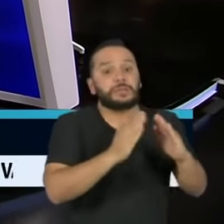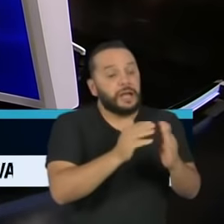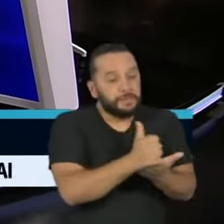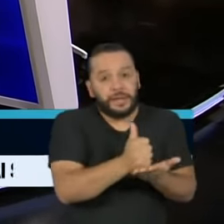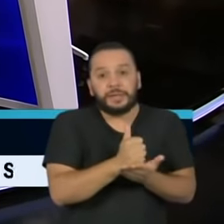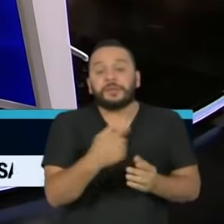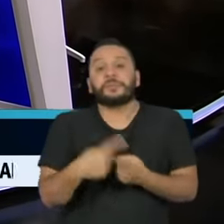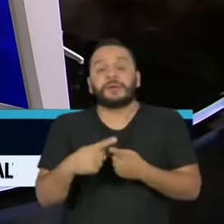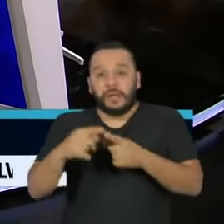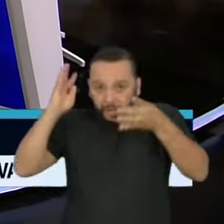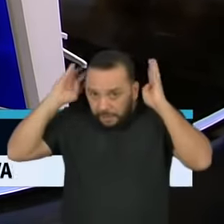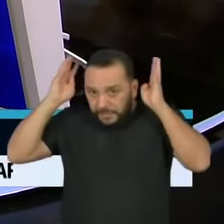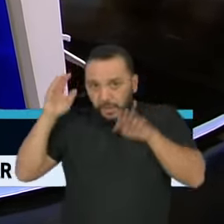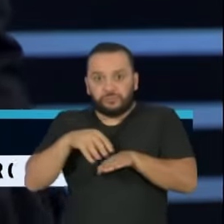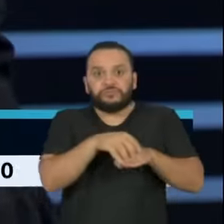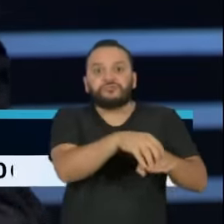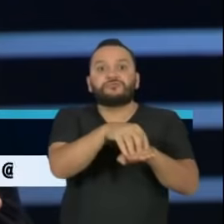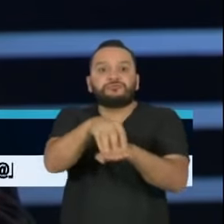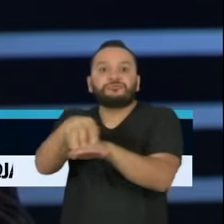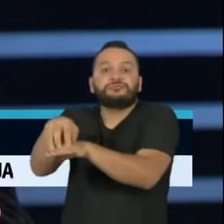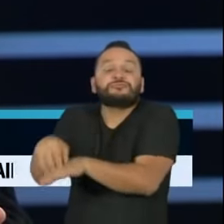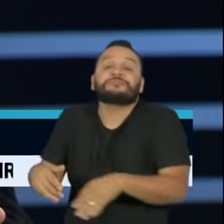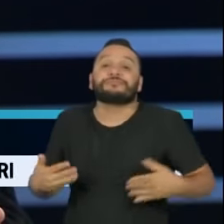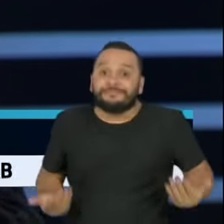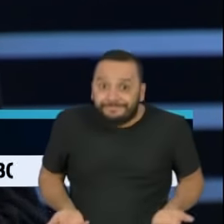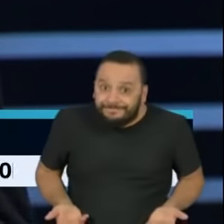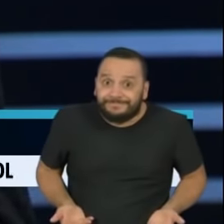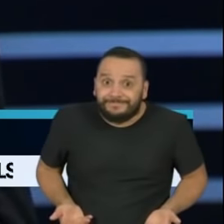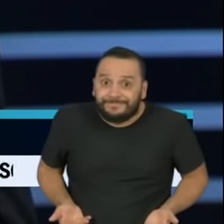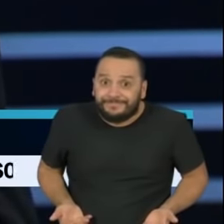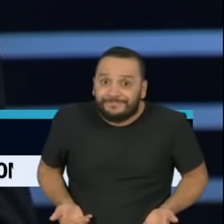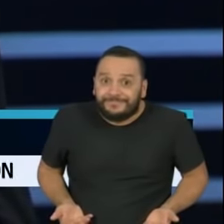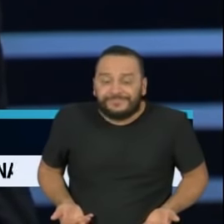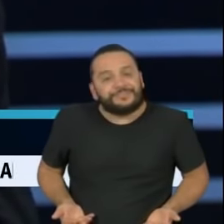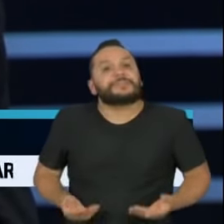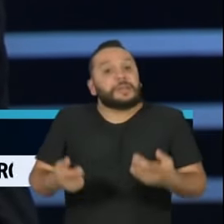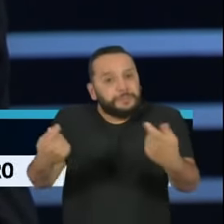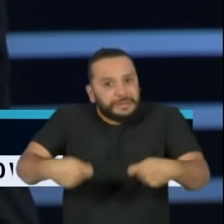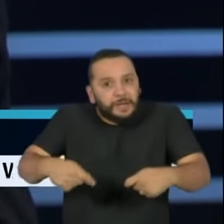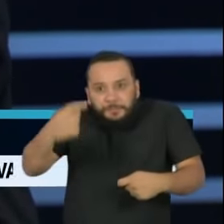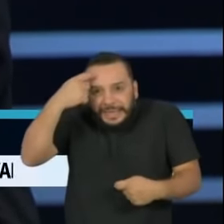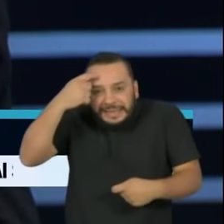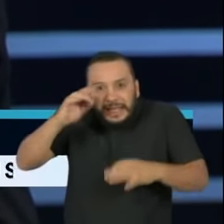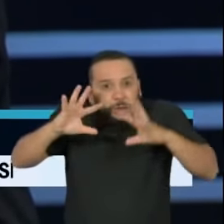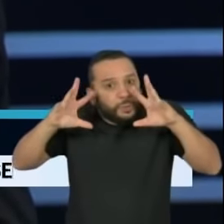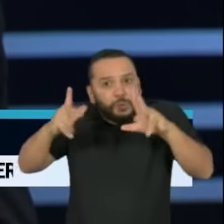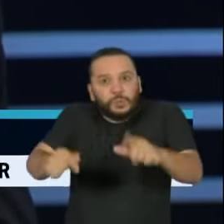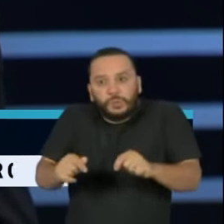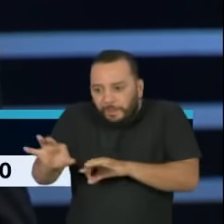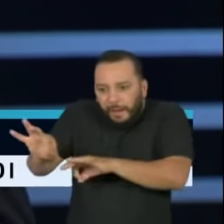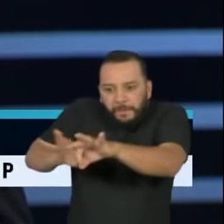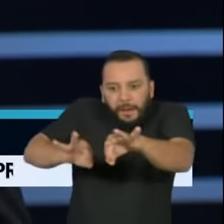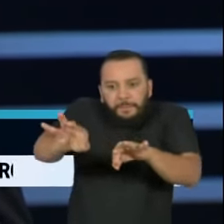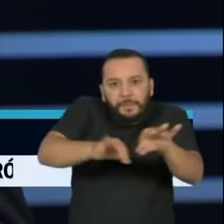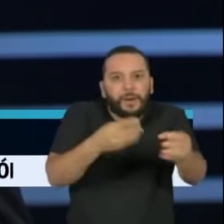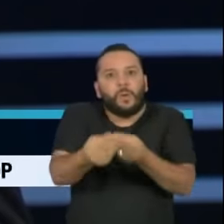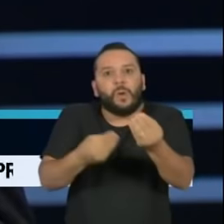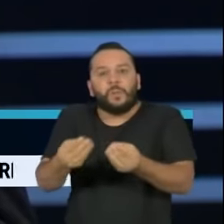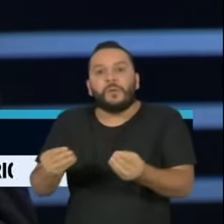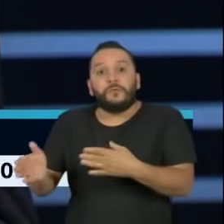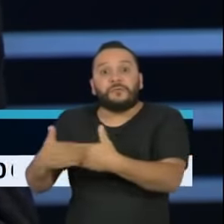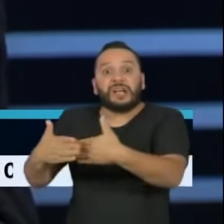de remédio estão extremamente confusas, estão de fato, né? Então, você tem que pensar como essa quarentena é realizada. O